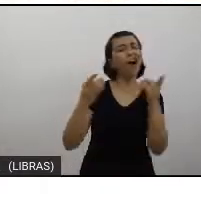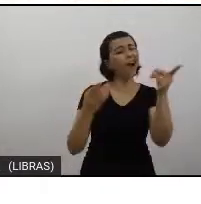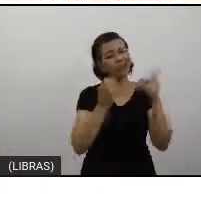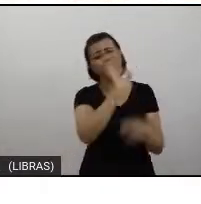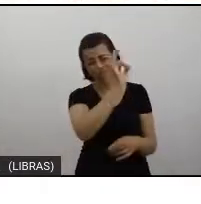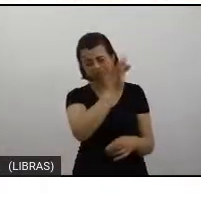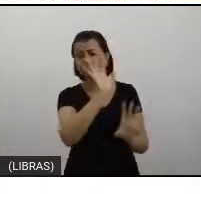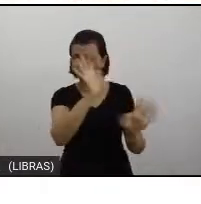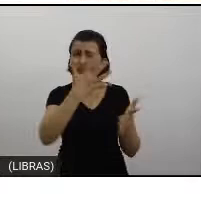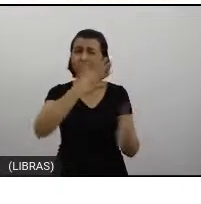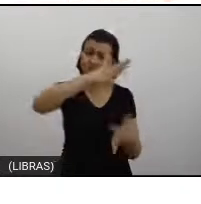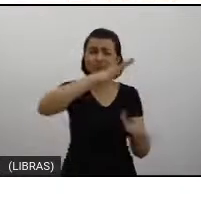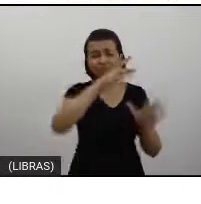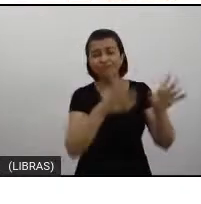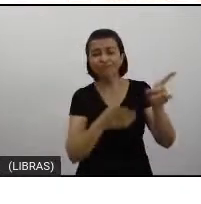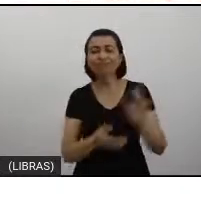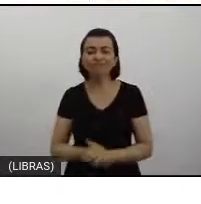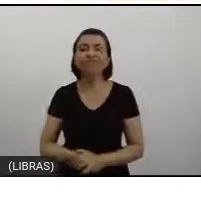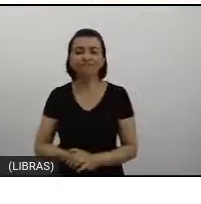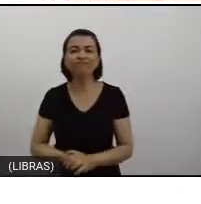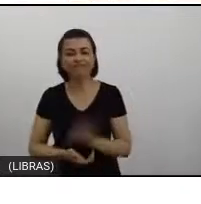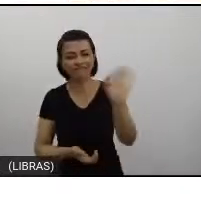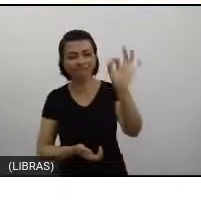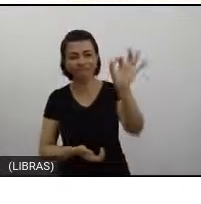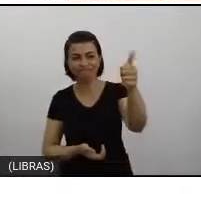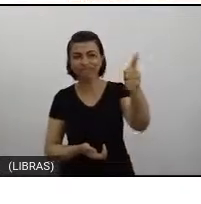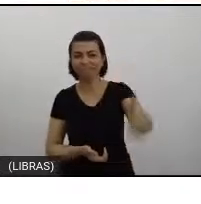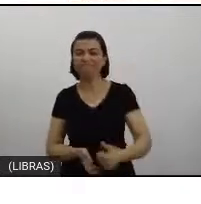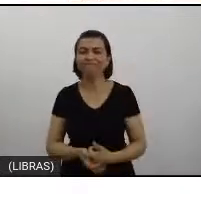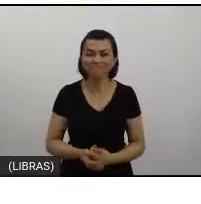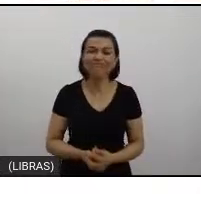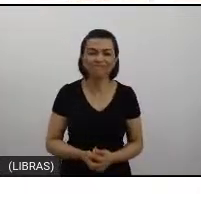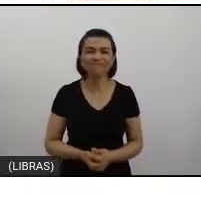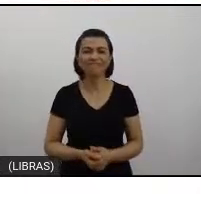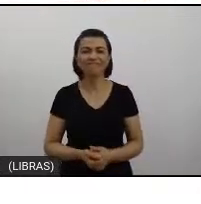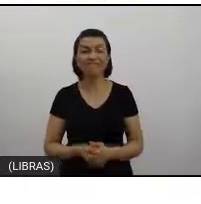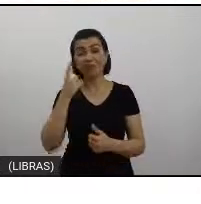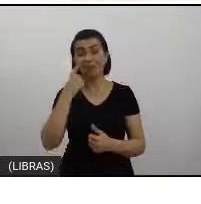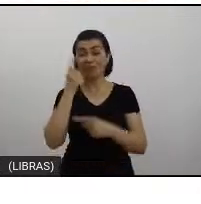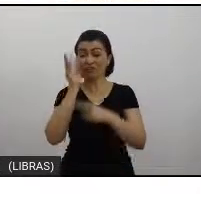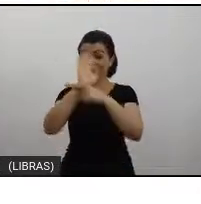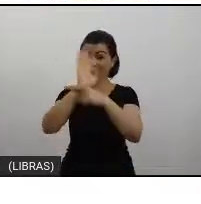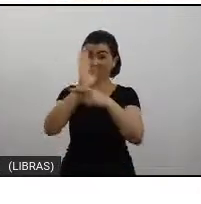80. E seguiu, né? Mas seguiu. Assim,